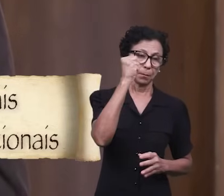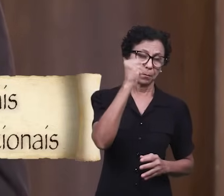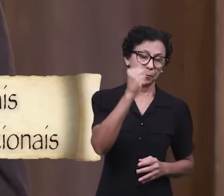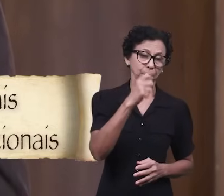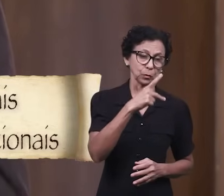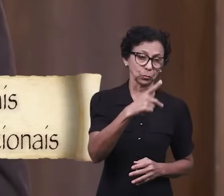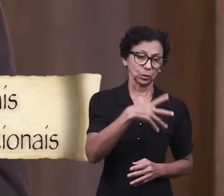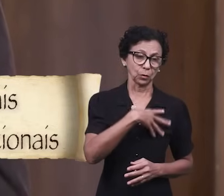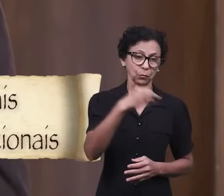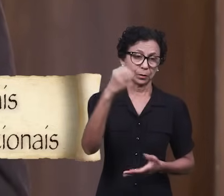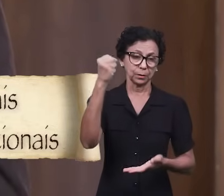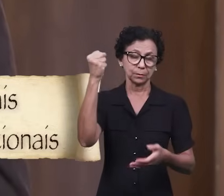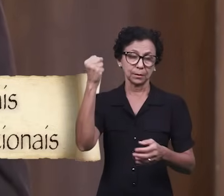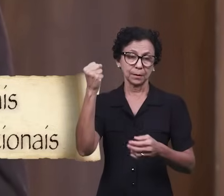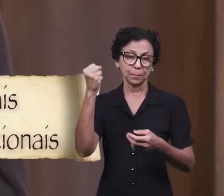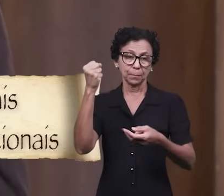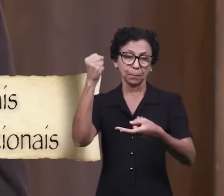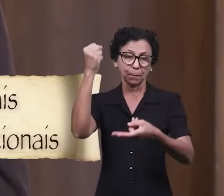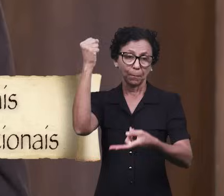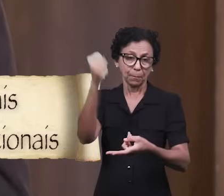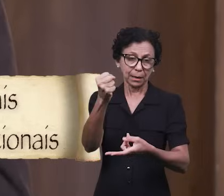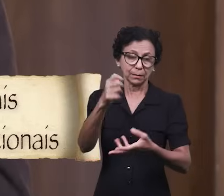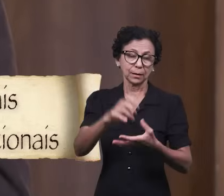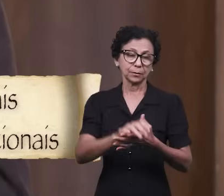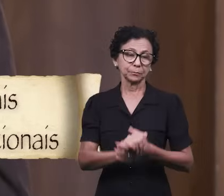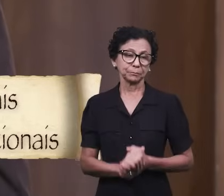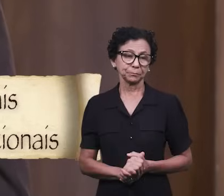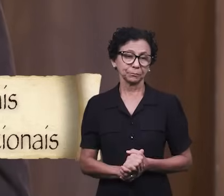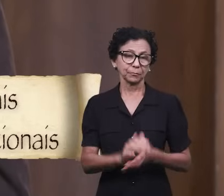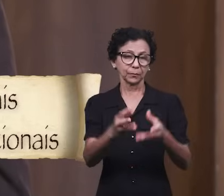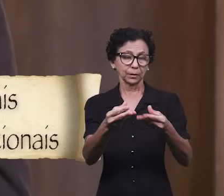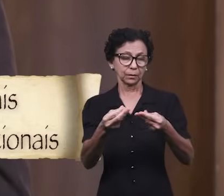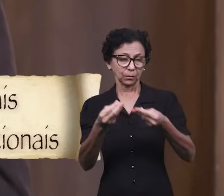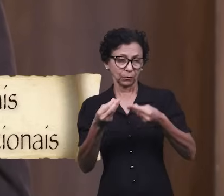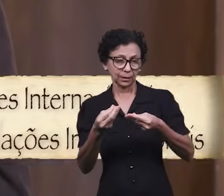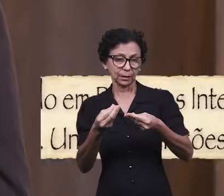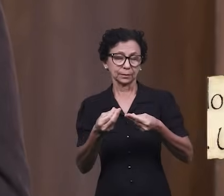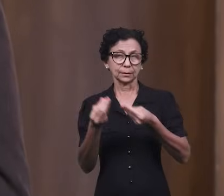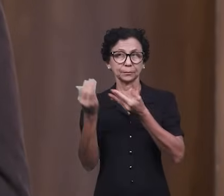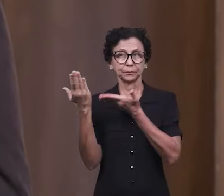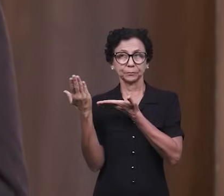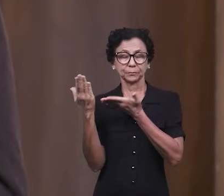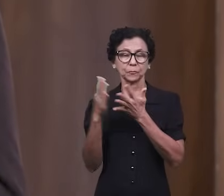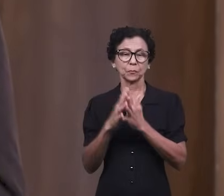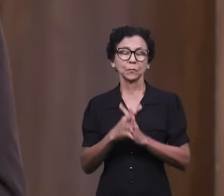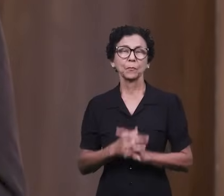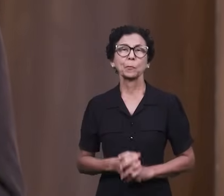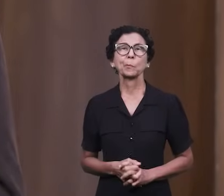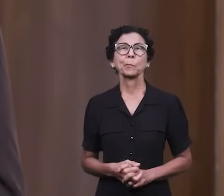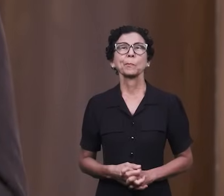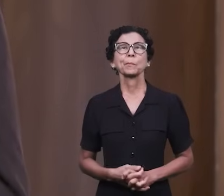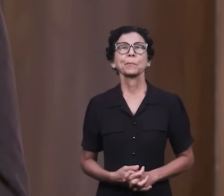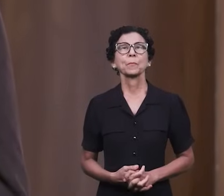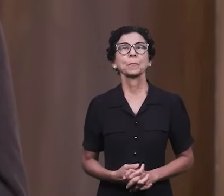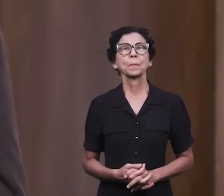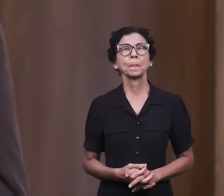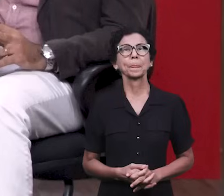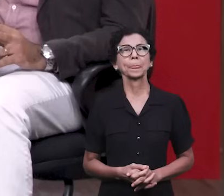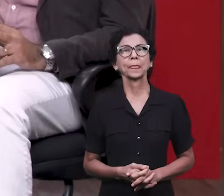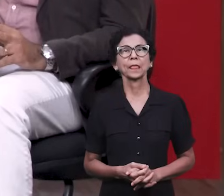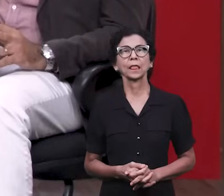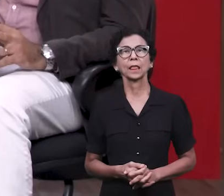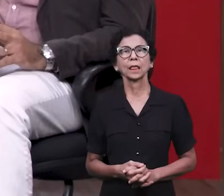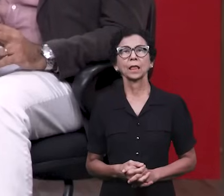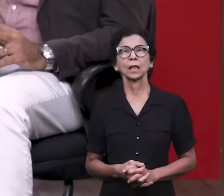Então, primeiramente, nós vamos pedir auxílio a um vídeo, porque do local